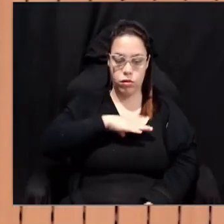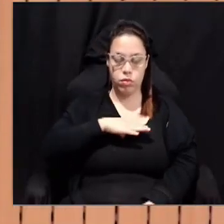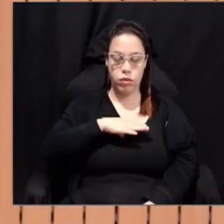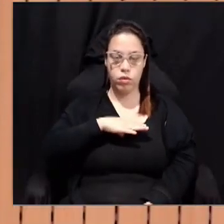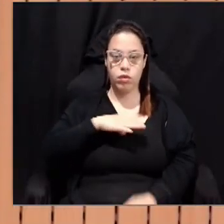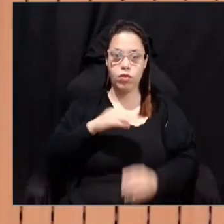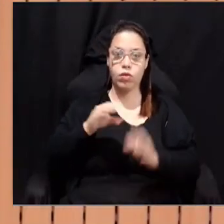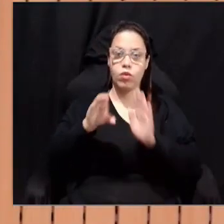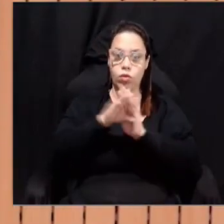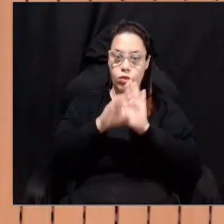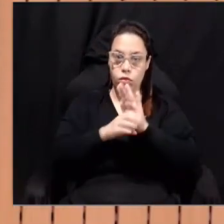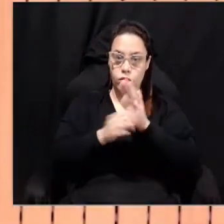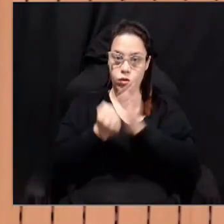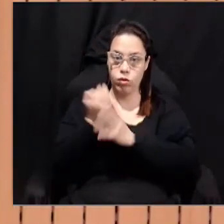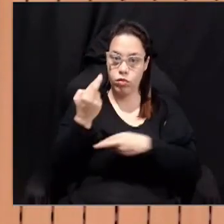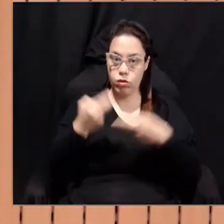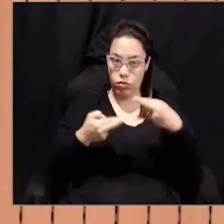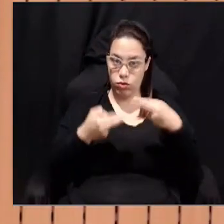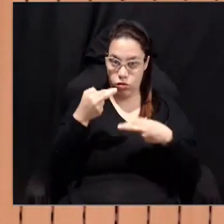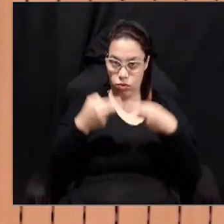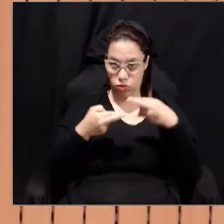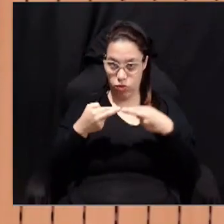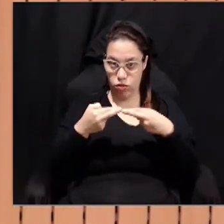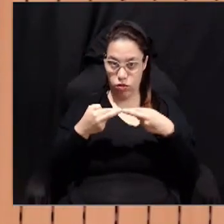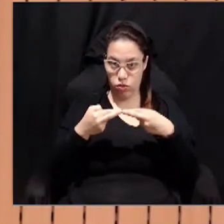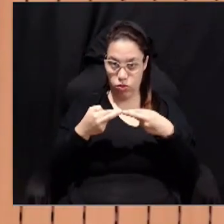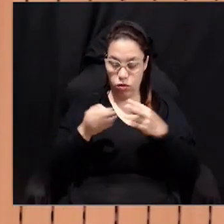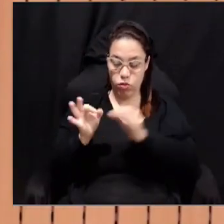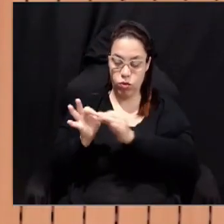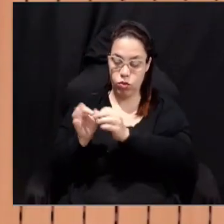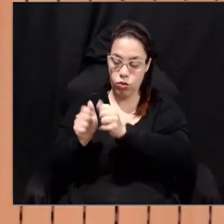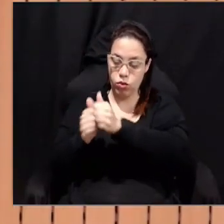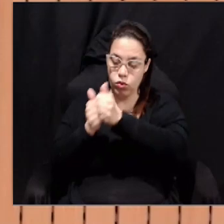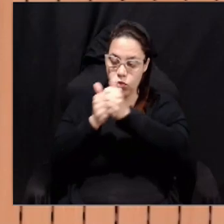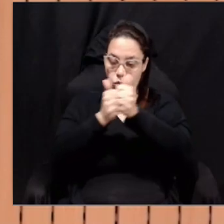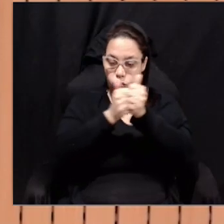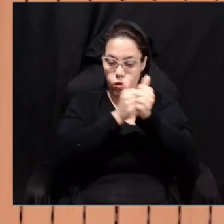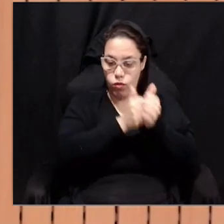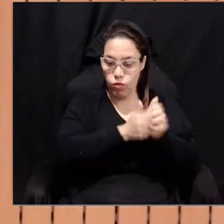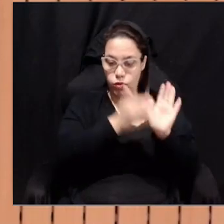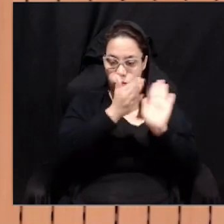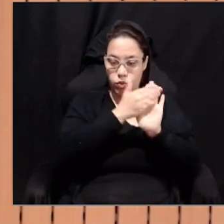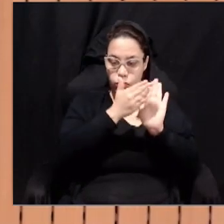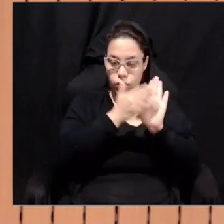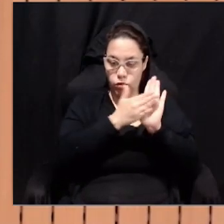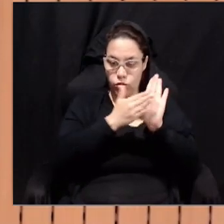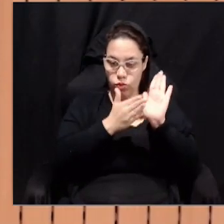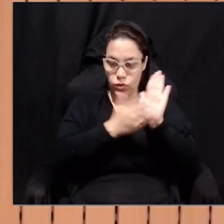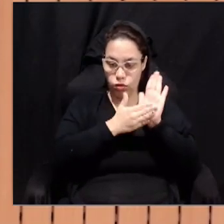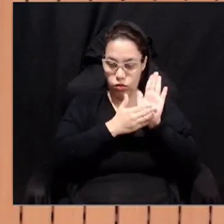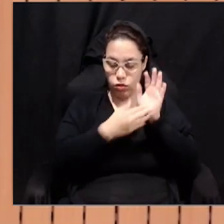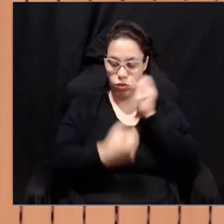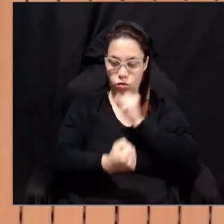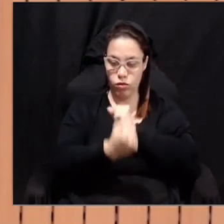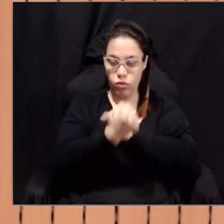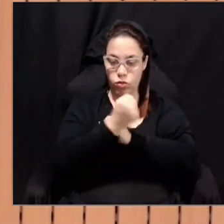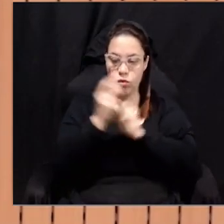para fiscalizar e acompanhar o cumprimento das medidas protetivas de